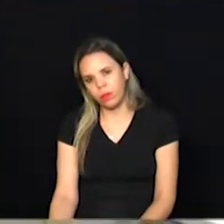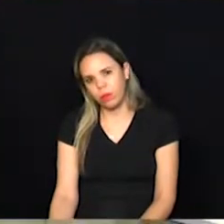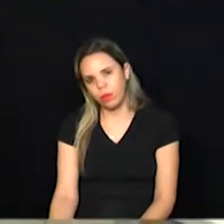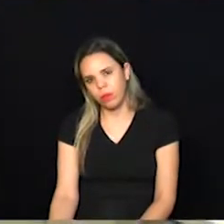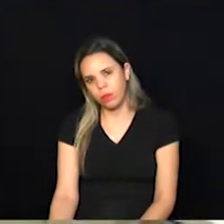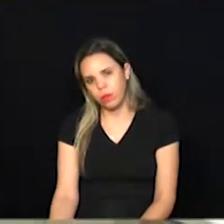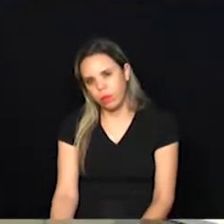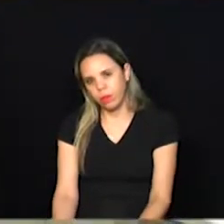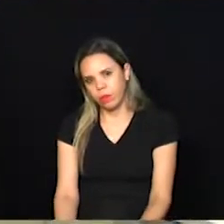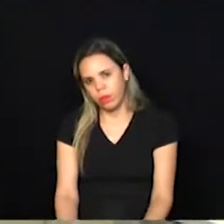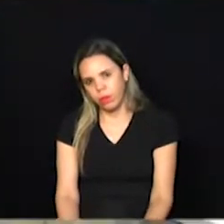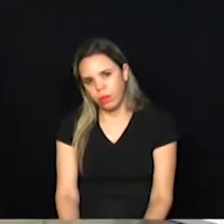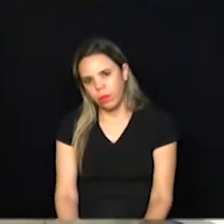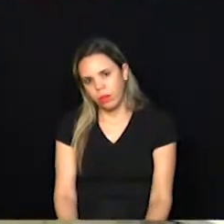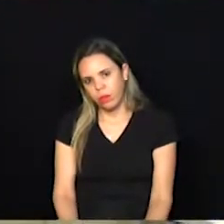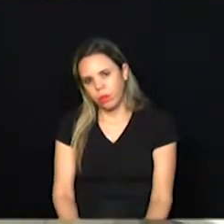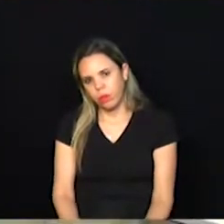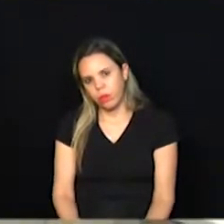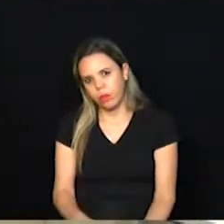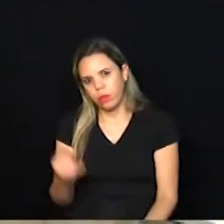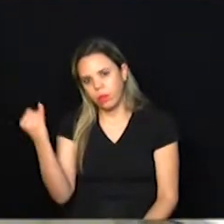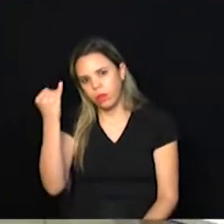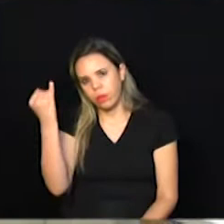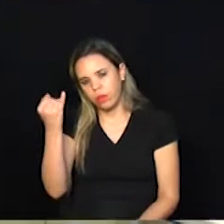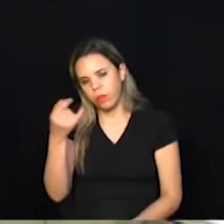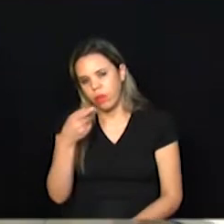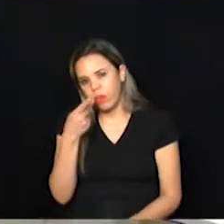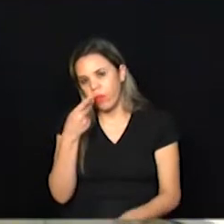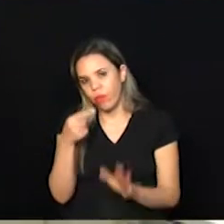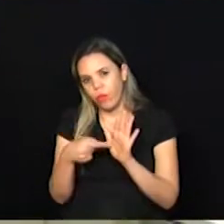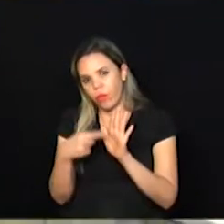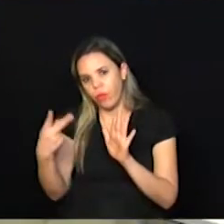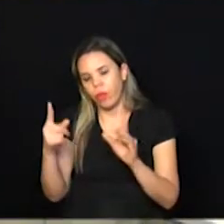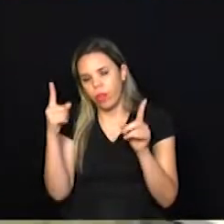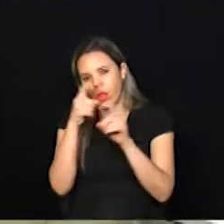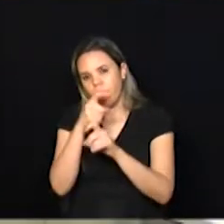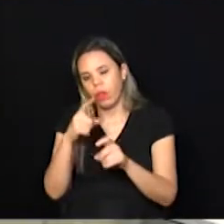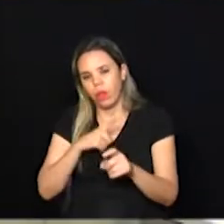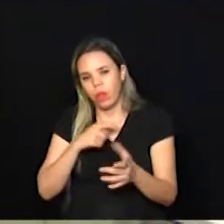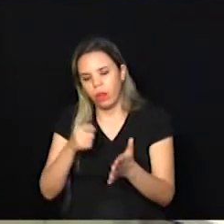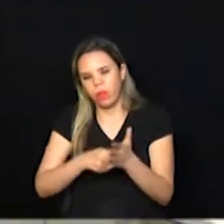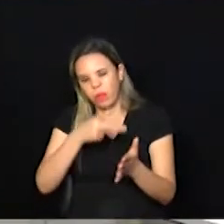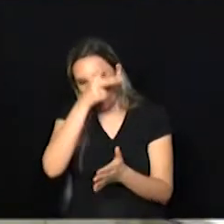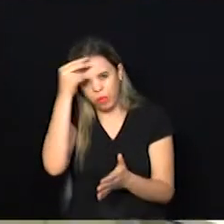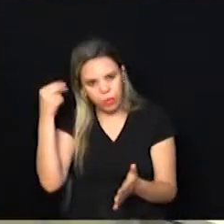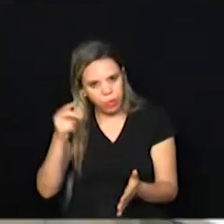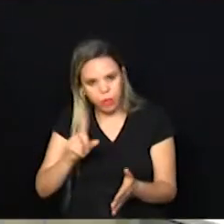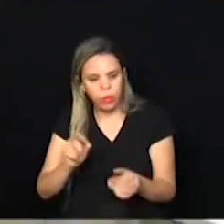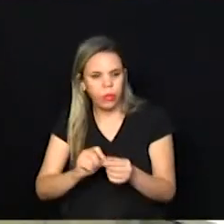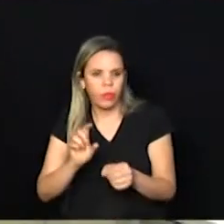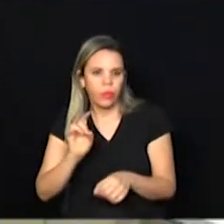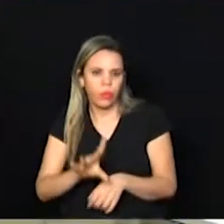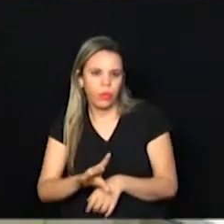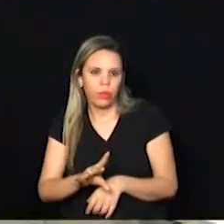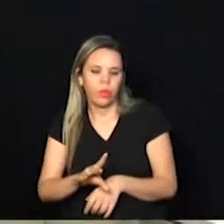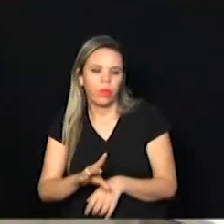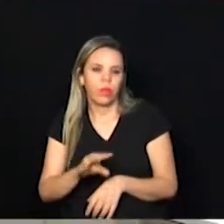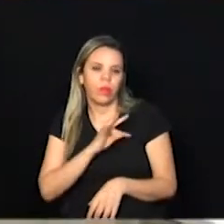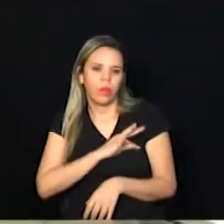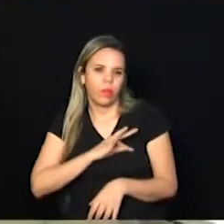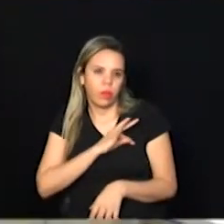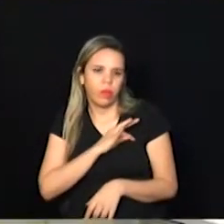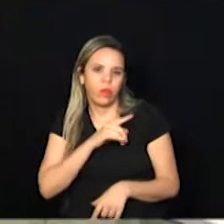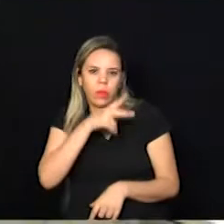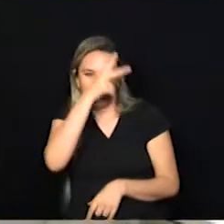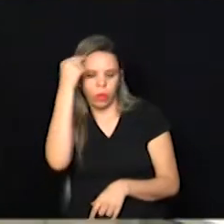É importantíssimo quando você traz esse olhar para a gente ver as dificuldades, que política pública não se faz apenas com os técnicos, só com o